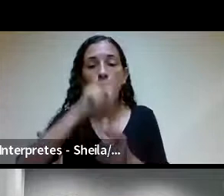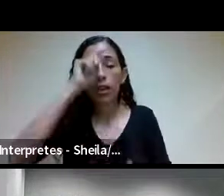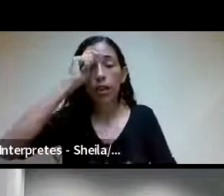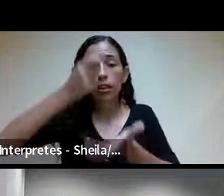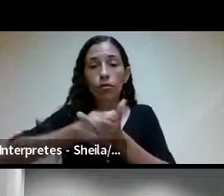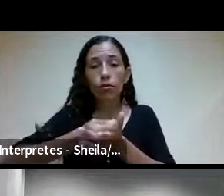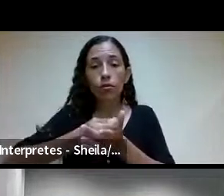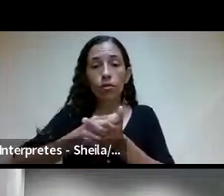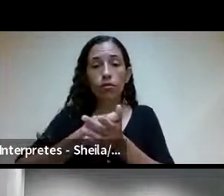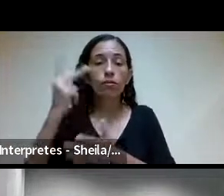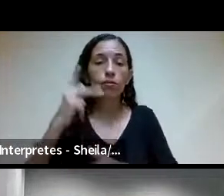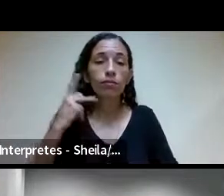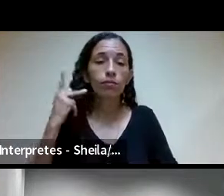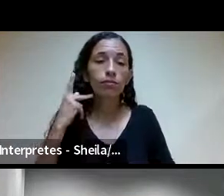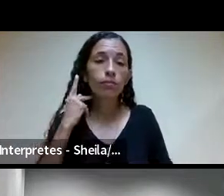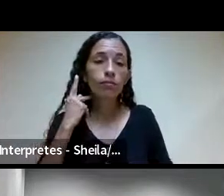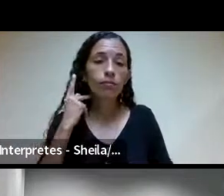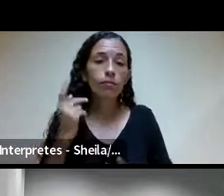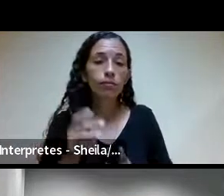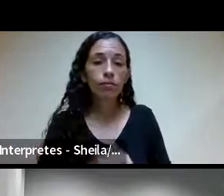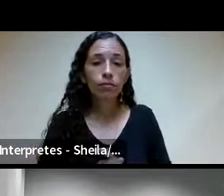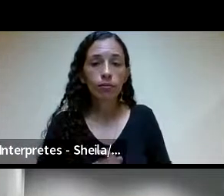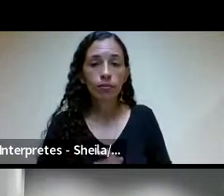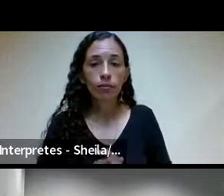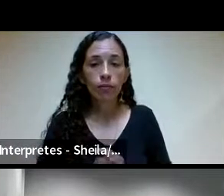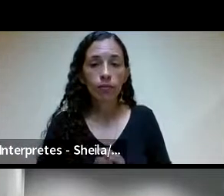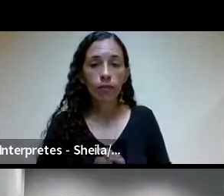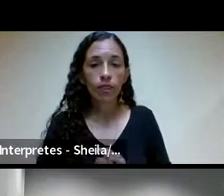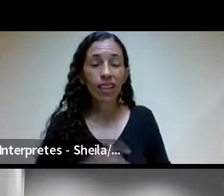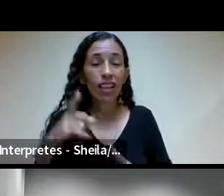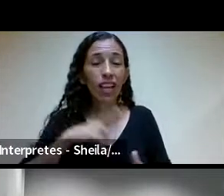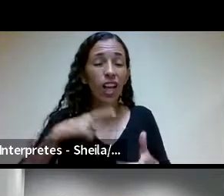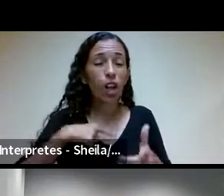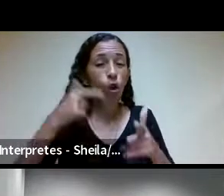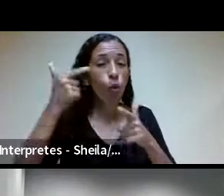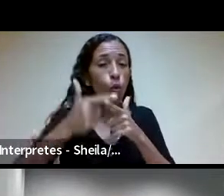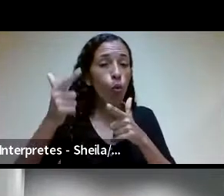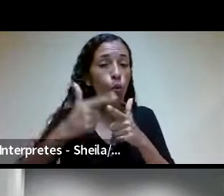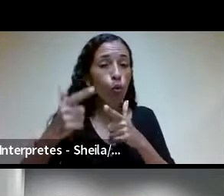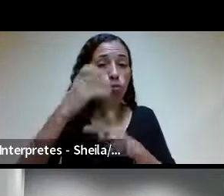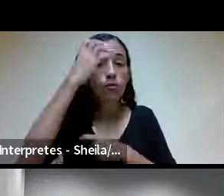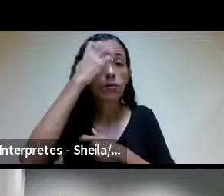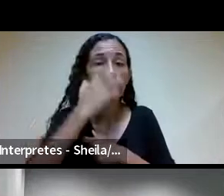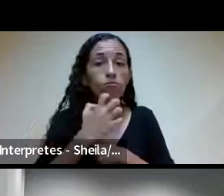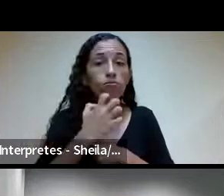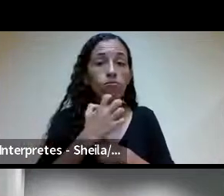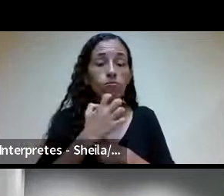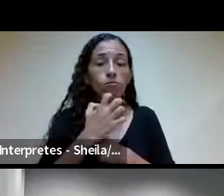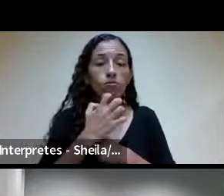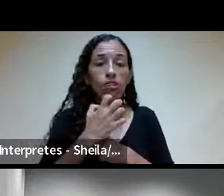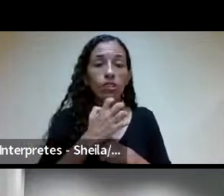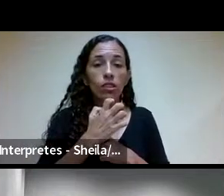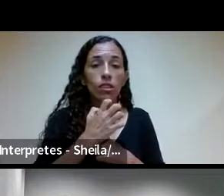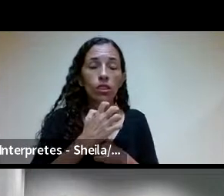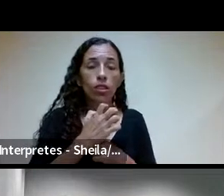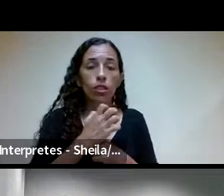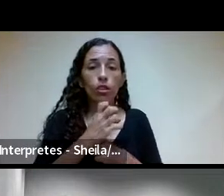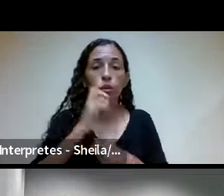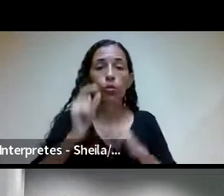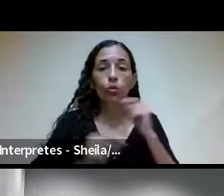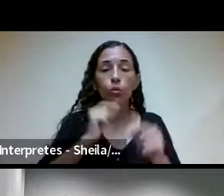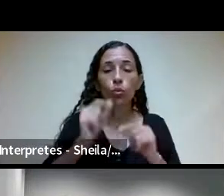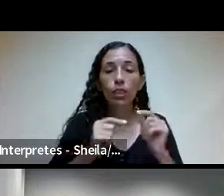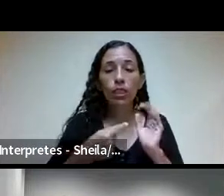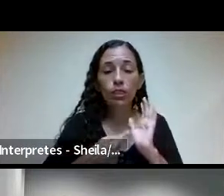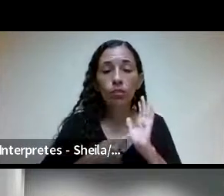procuradoria, permissa vênia, há um grave equívoco acerca da aplicação do artigo 9º